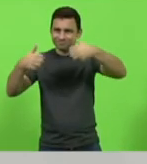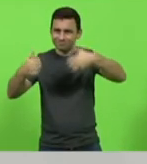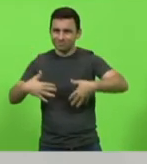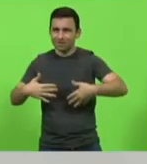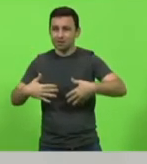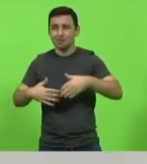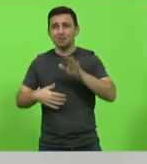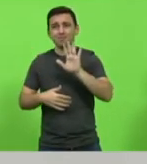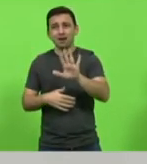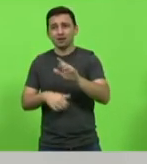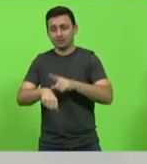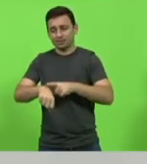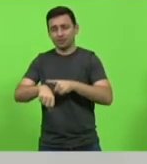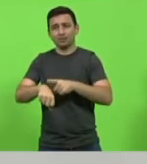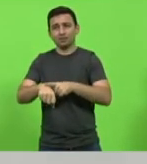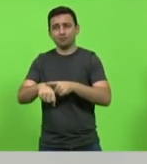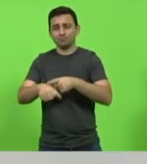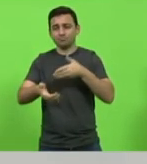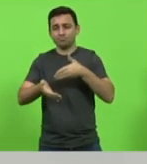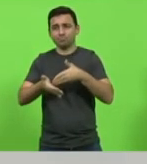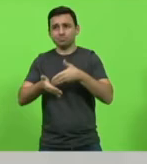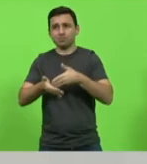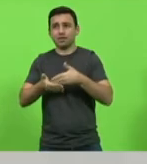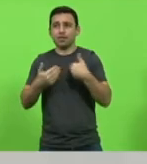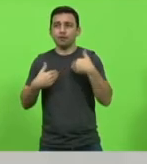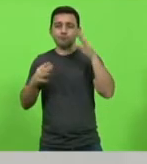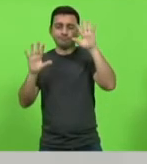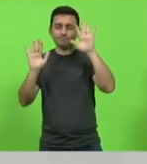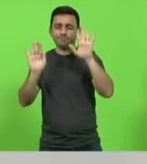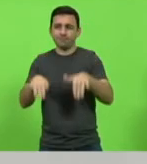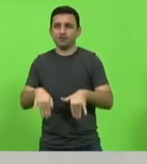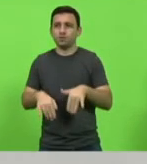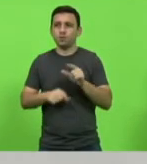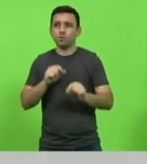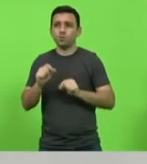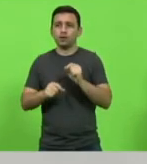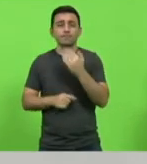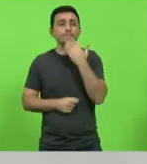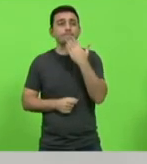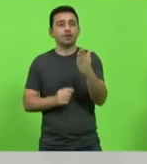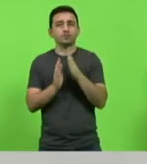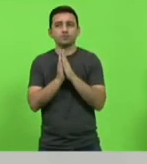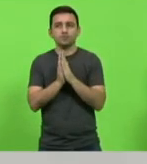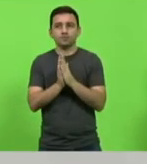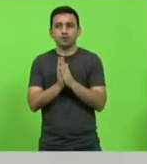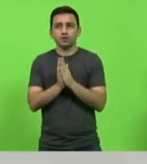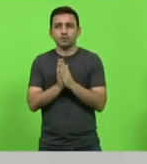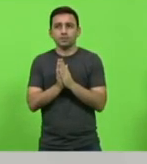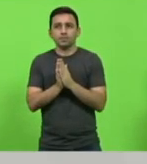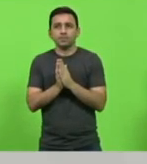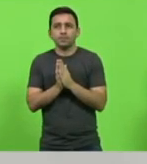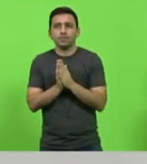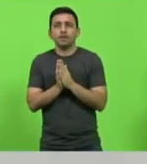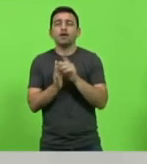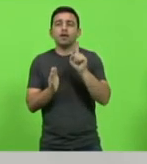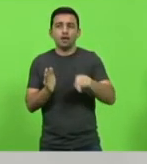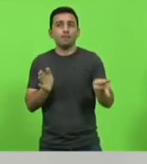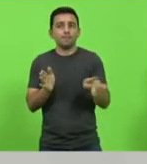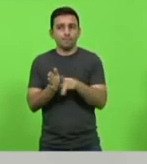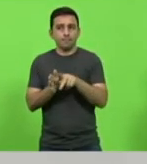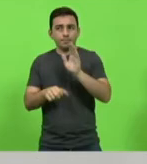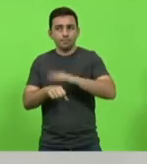mas como nosso tempo está limitado eu concluo com um grande apelo que é também da nossa